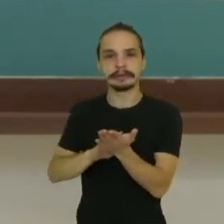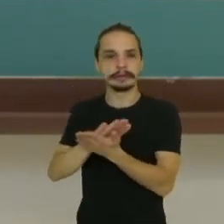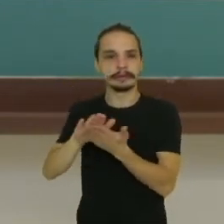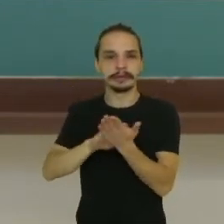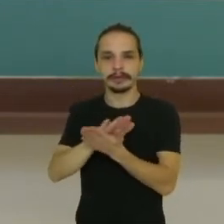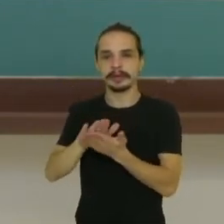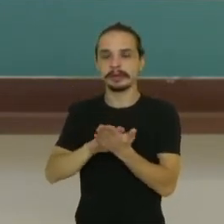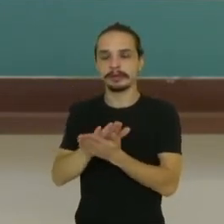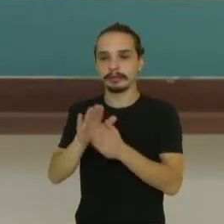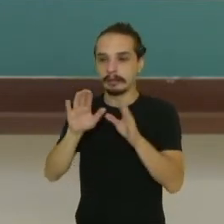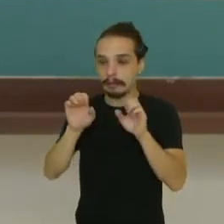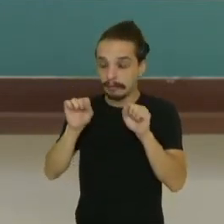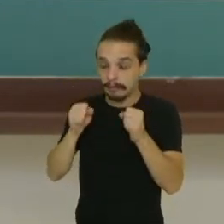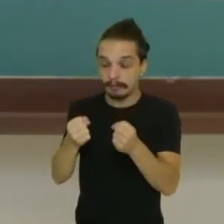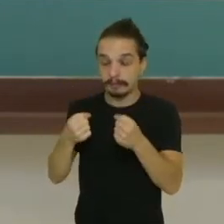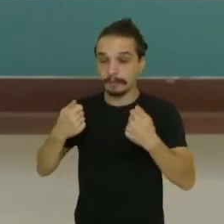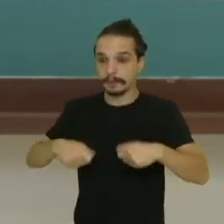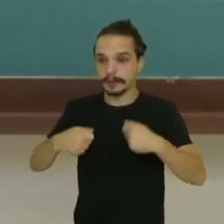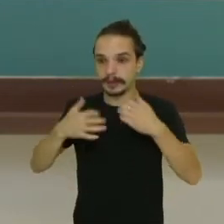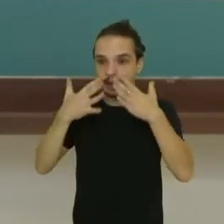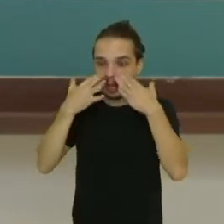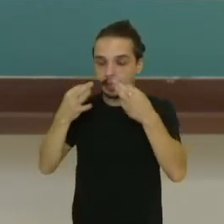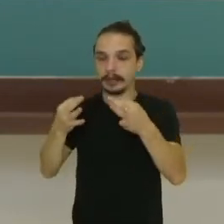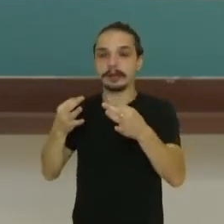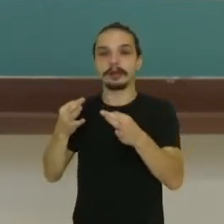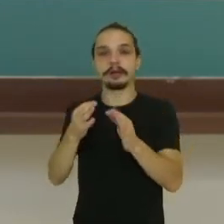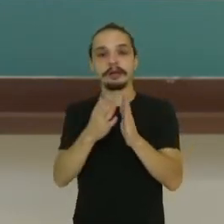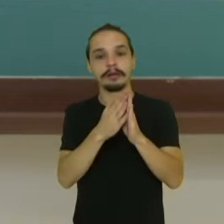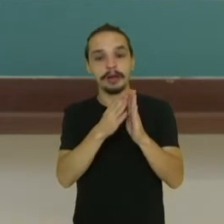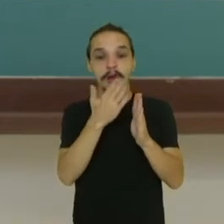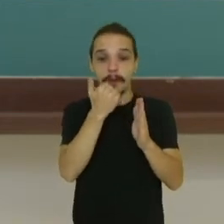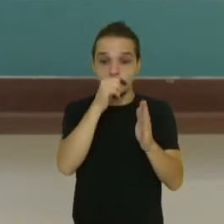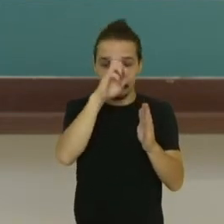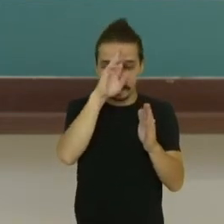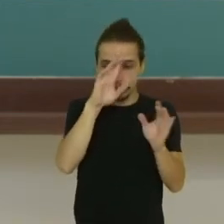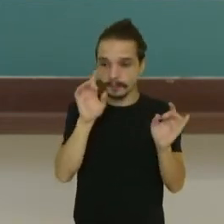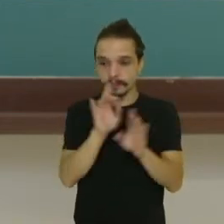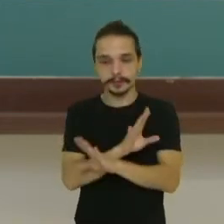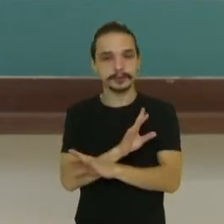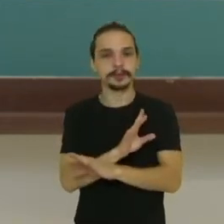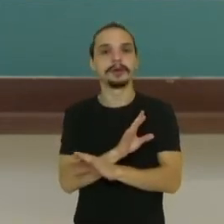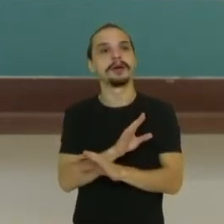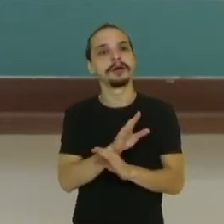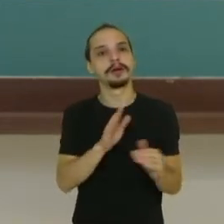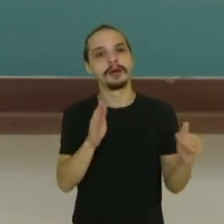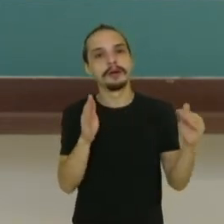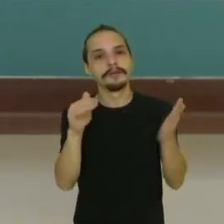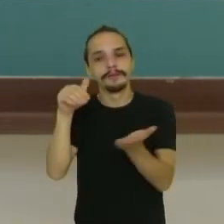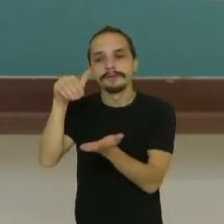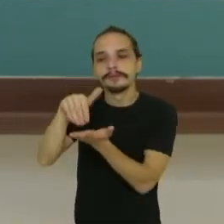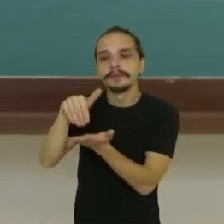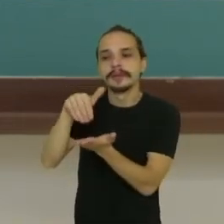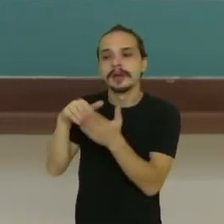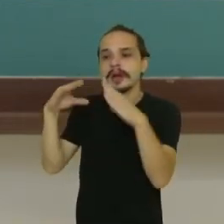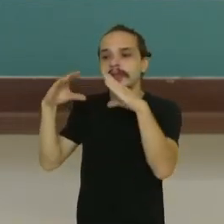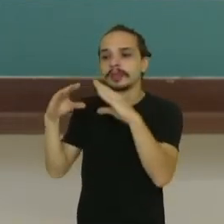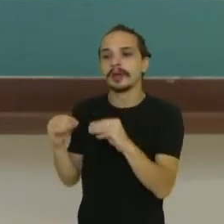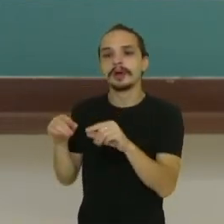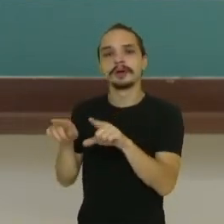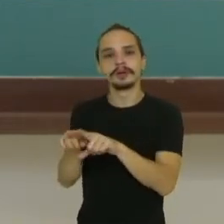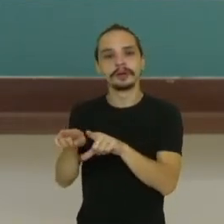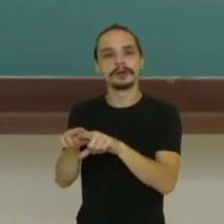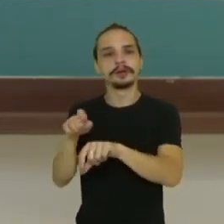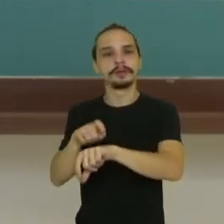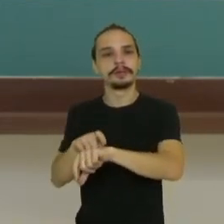demandam uma concentração para logo depois do almoço e ali no fim da noite né também é o momento